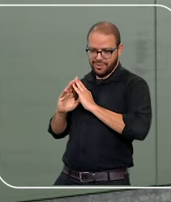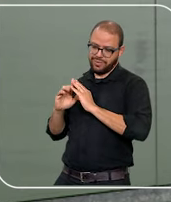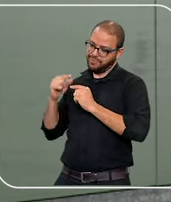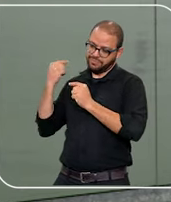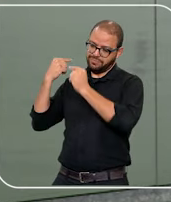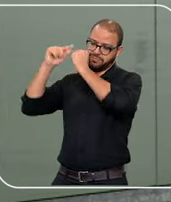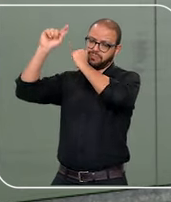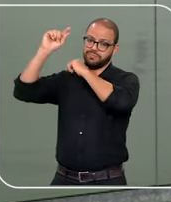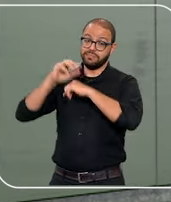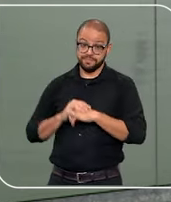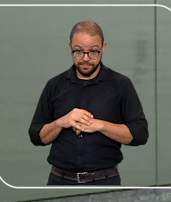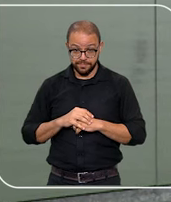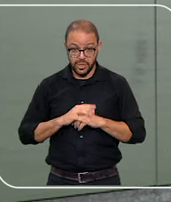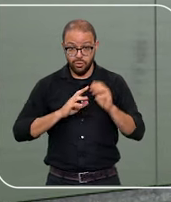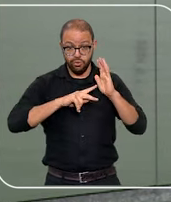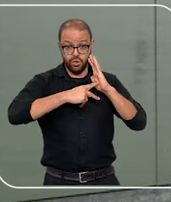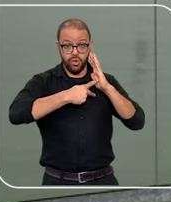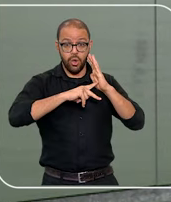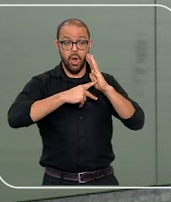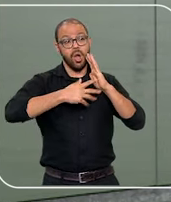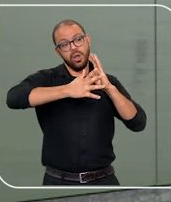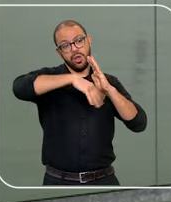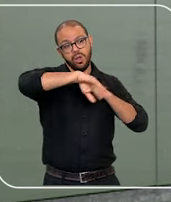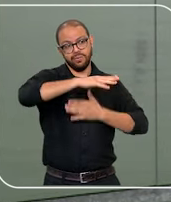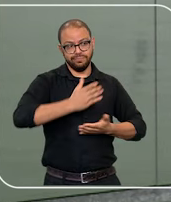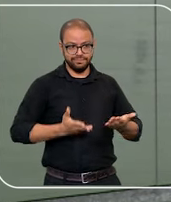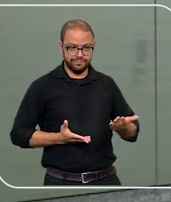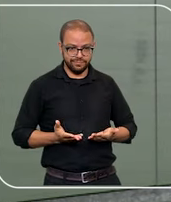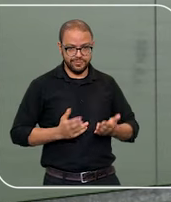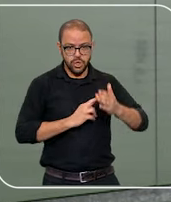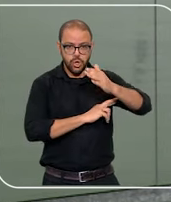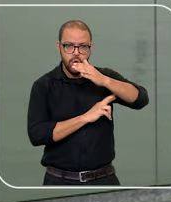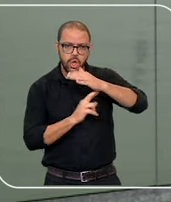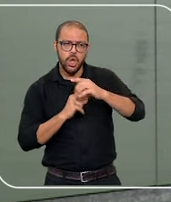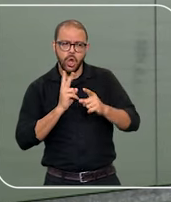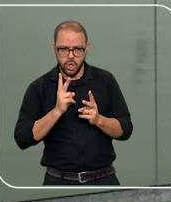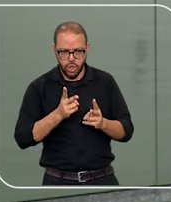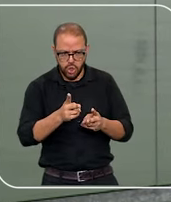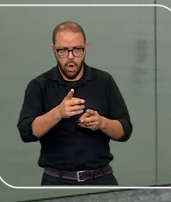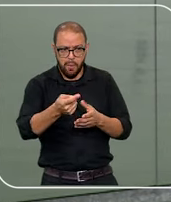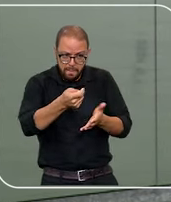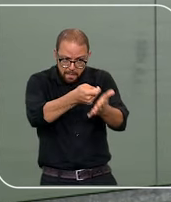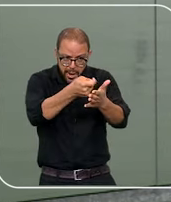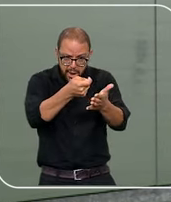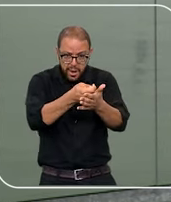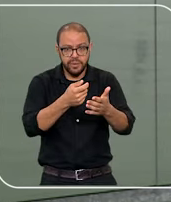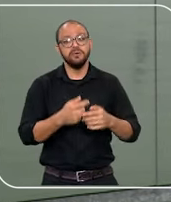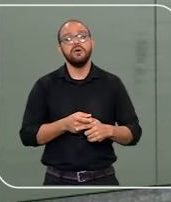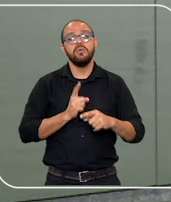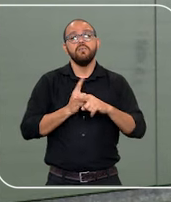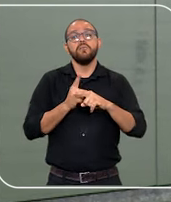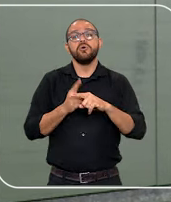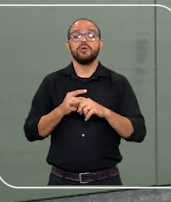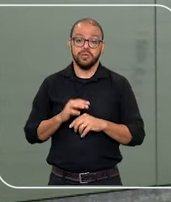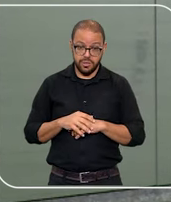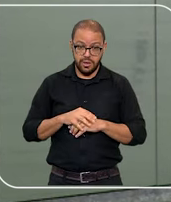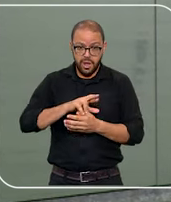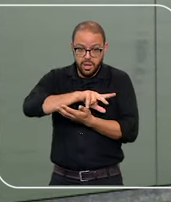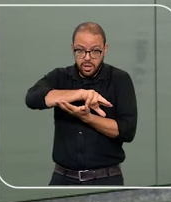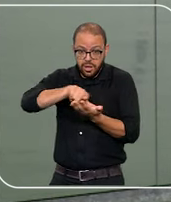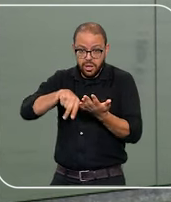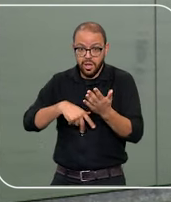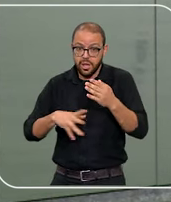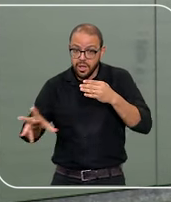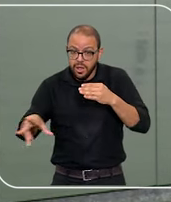ocorria no trabalho remoto. O Sindicato dos Servidores do Poder Judiciário de Rondônia defendia a continuidade do pagamento, alegando que os fatores